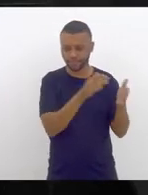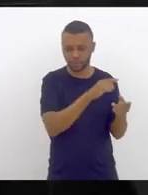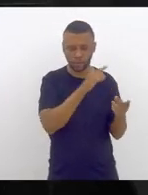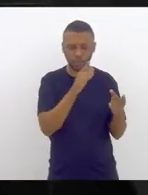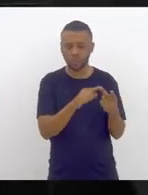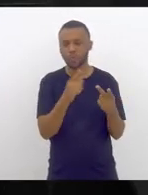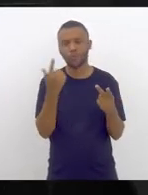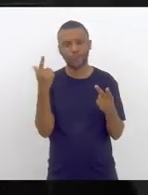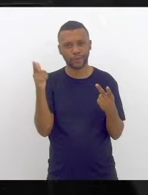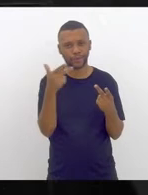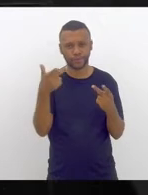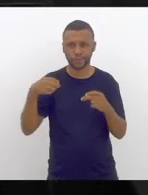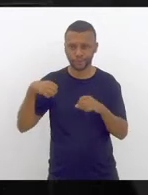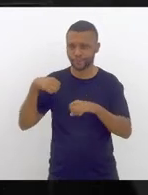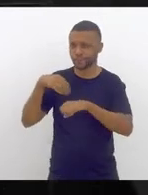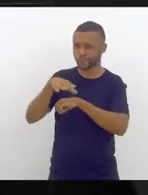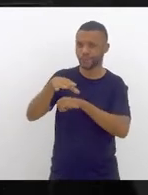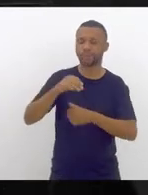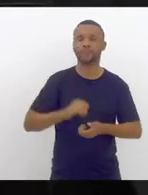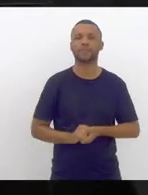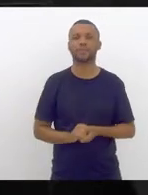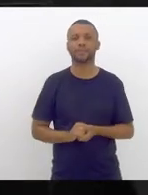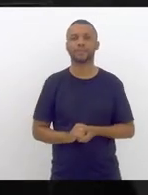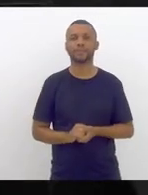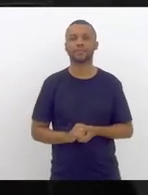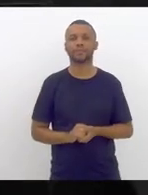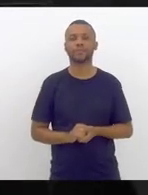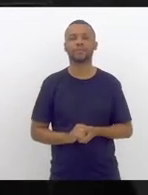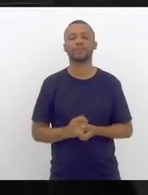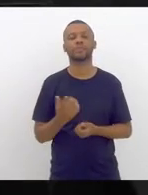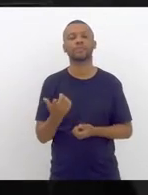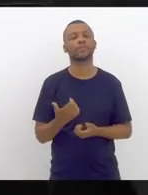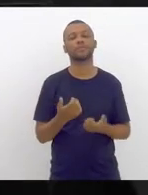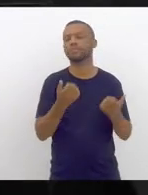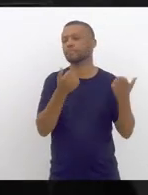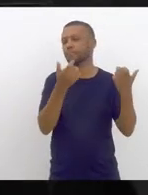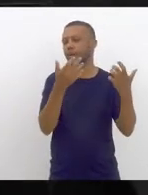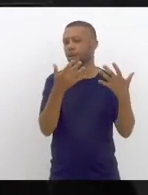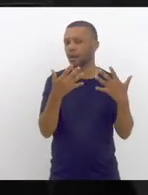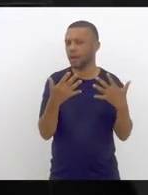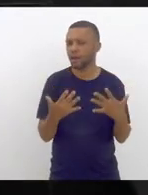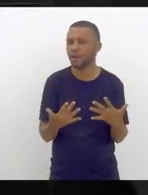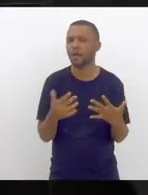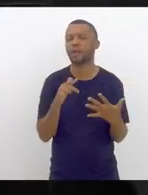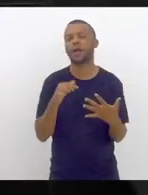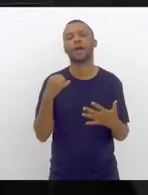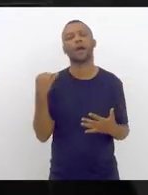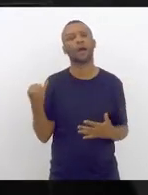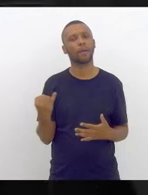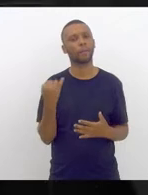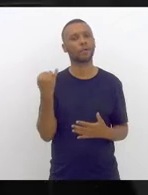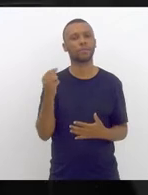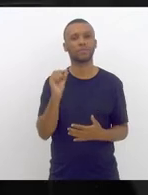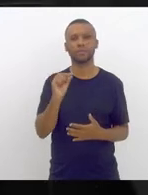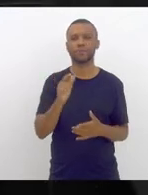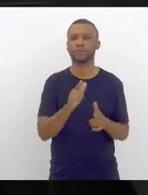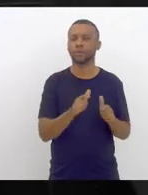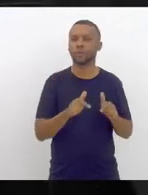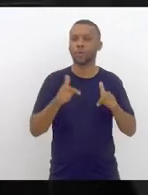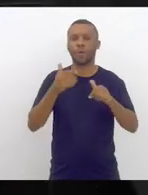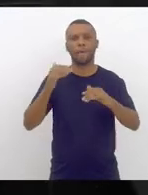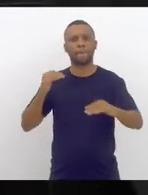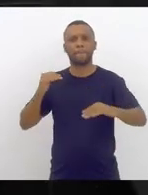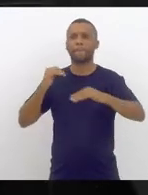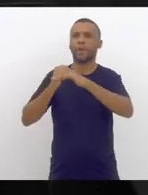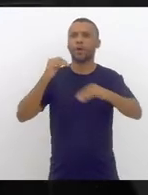tópico aqui deputada tia Ju para ressaltar a importância da reação da rápida